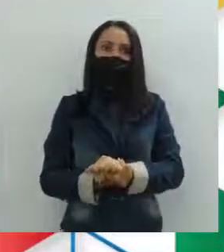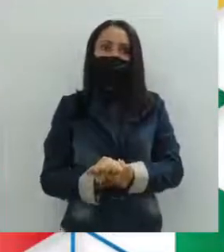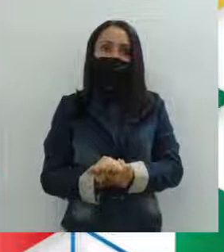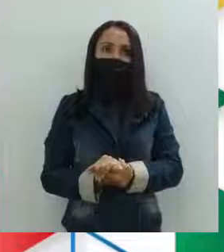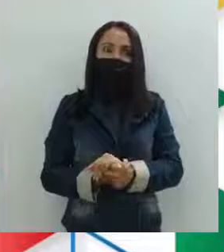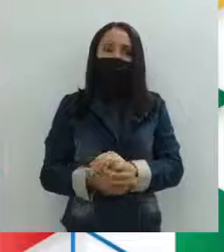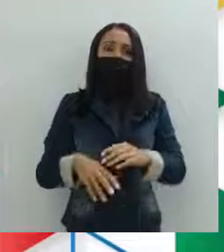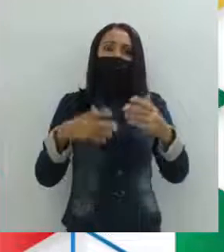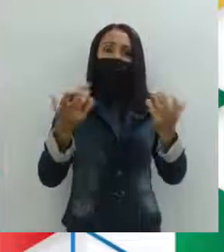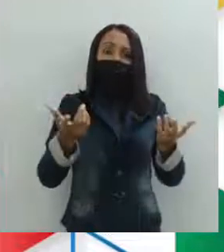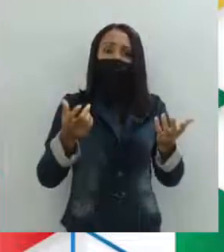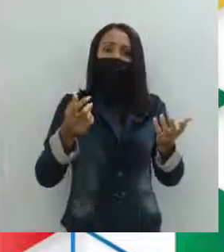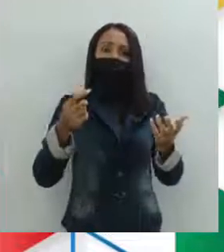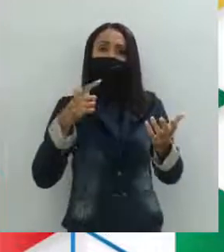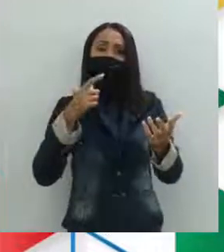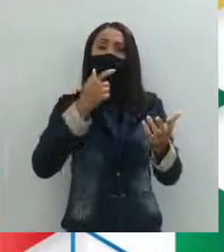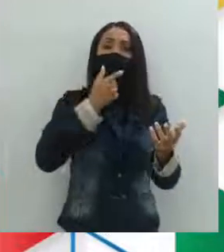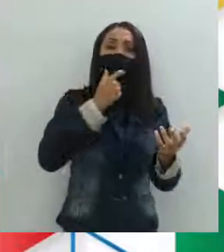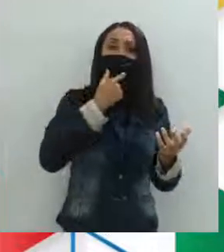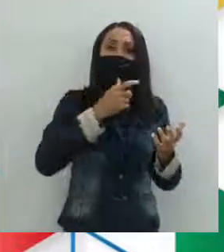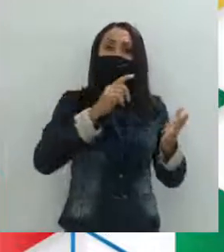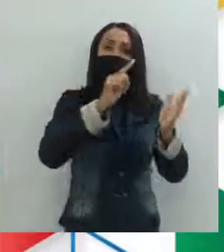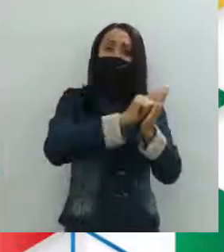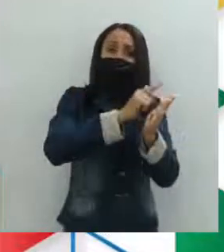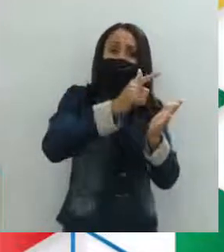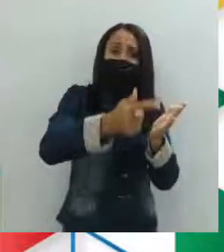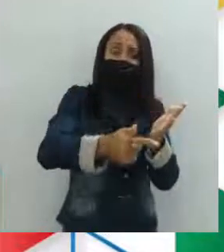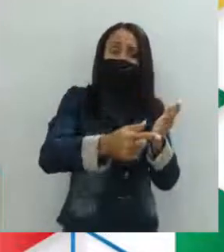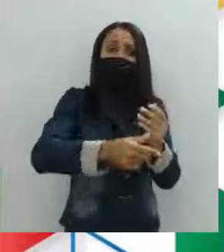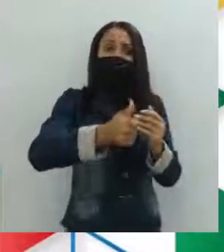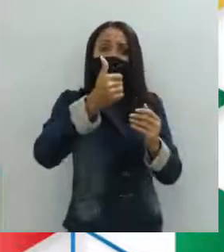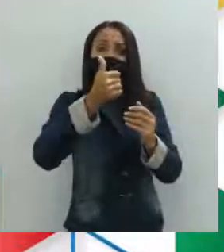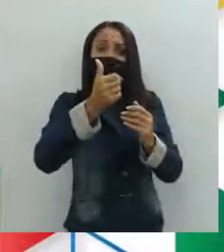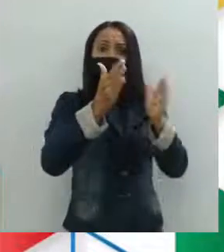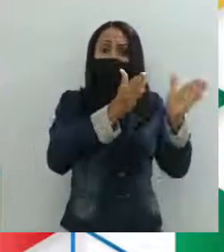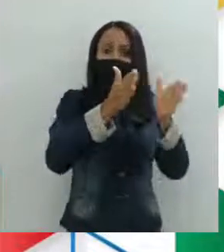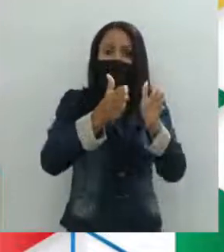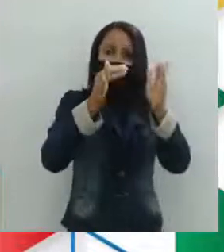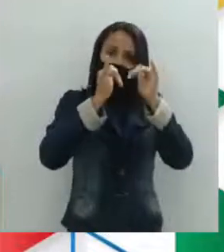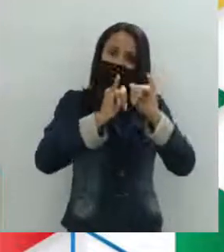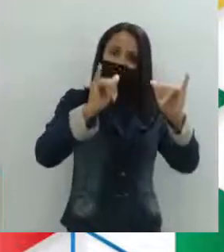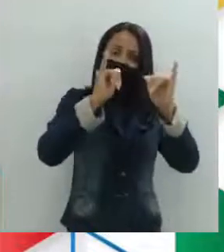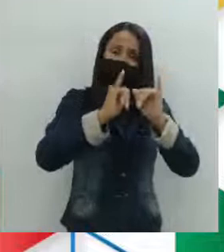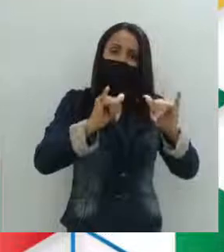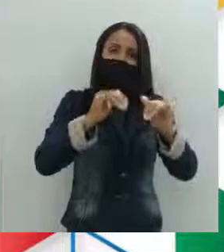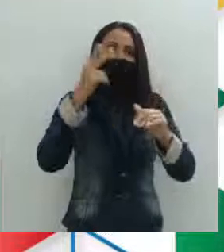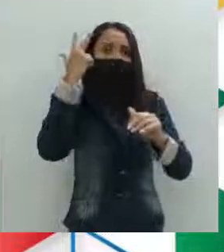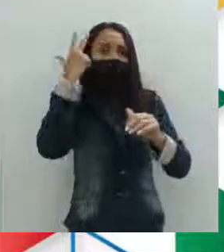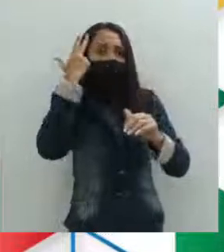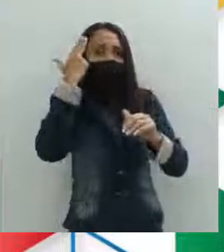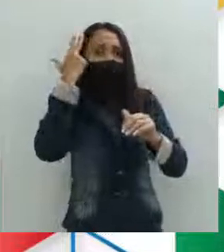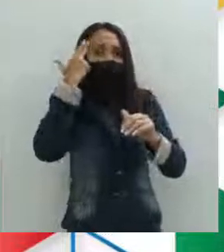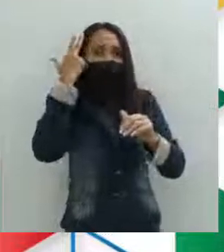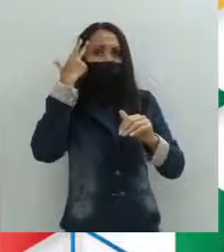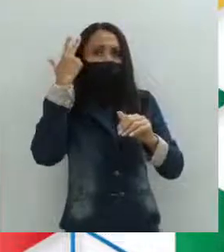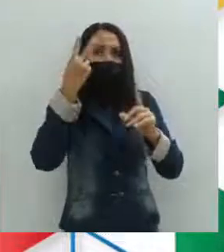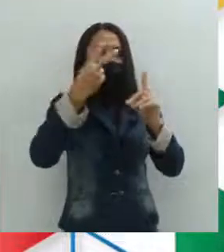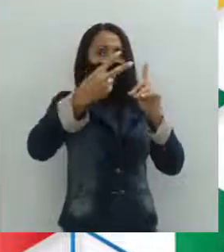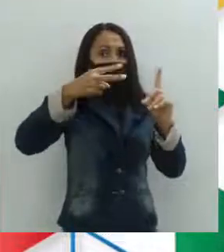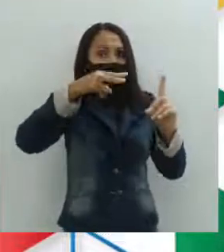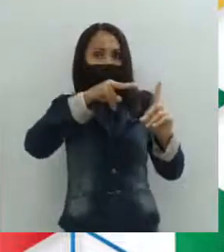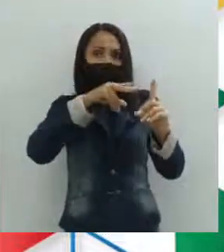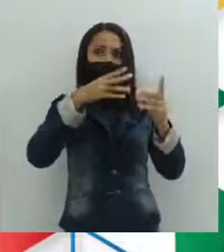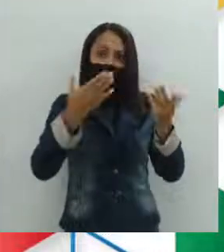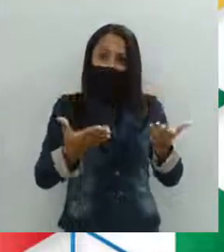a inglesa aí em jornalismo, a primeira parte de uma notícia, geralmente posta em destaque,